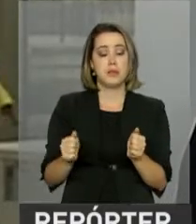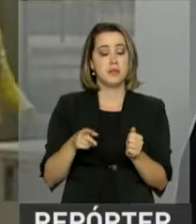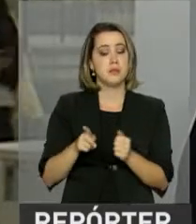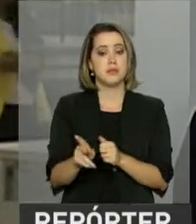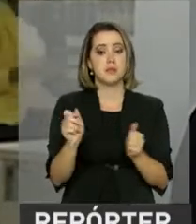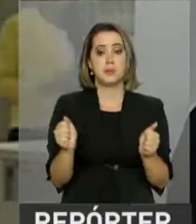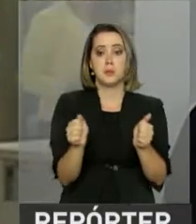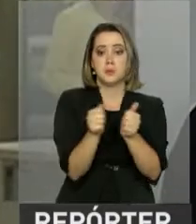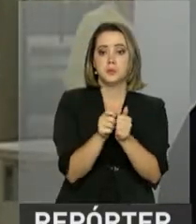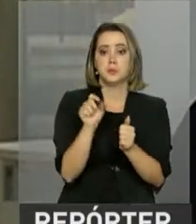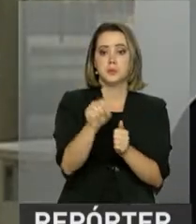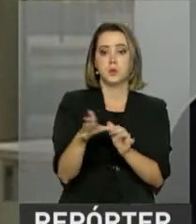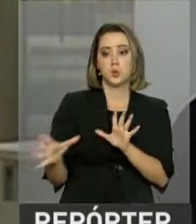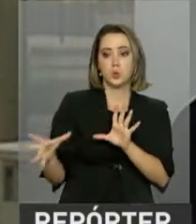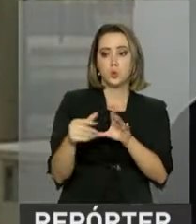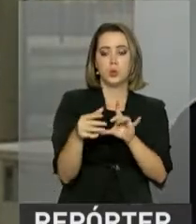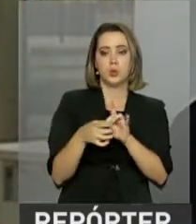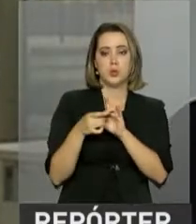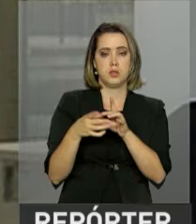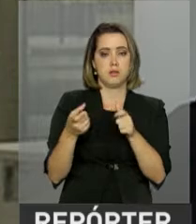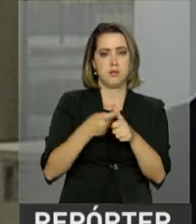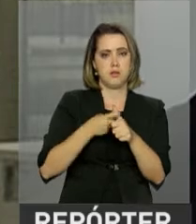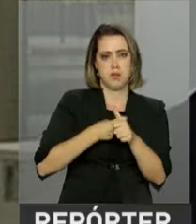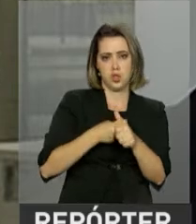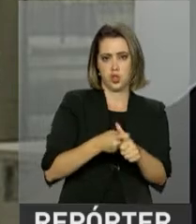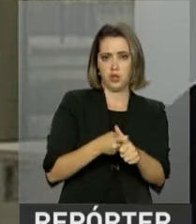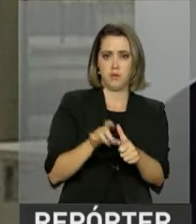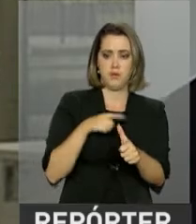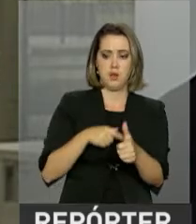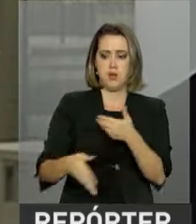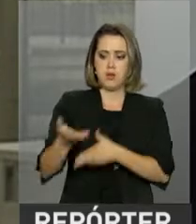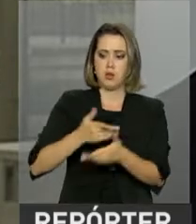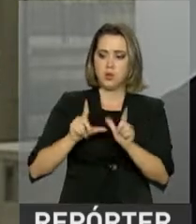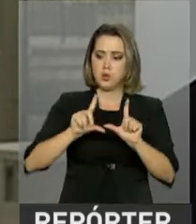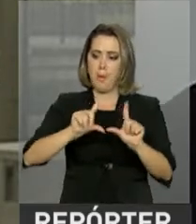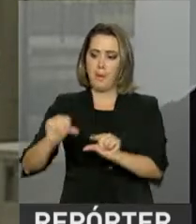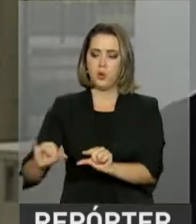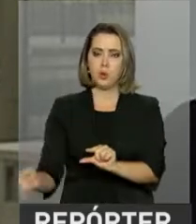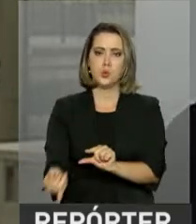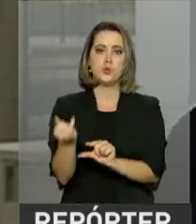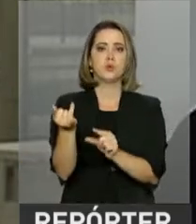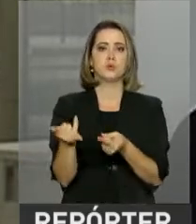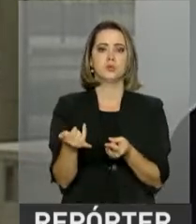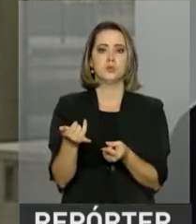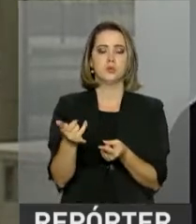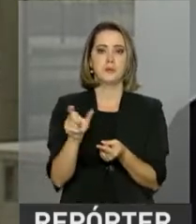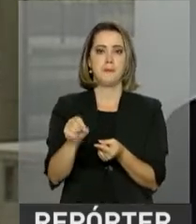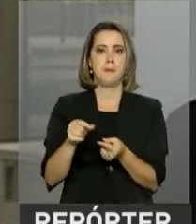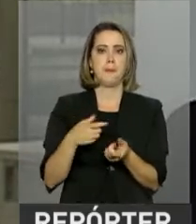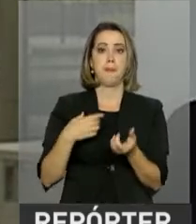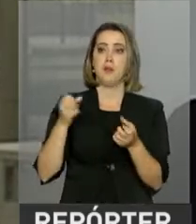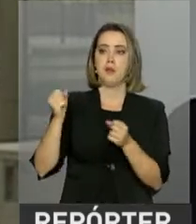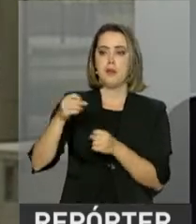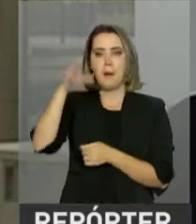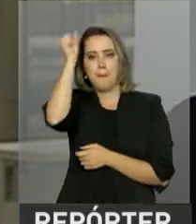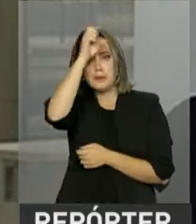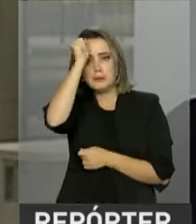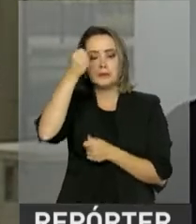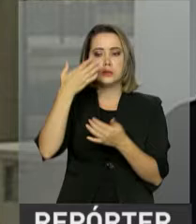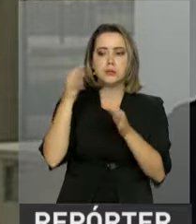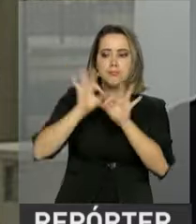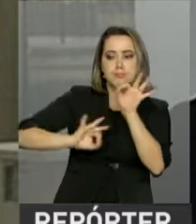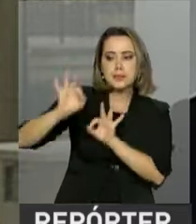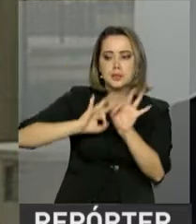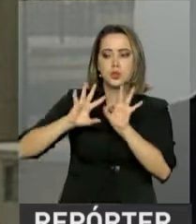todas as suas dívidas e tentar negociar o máximo possível a menor taxa de juros tentar fazer uma educação financeira se